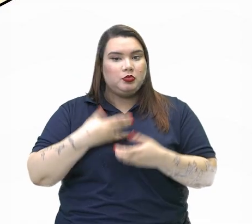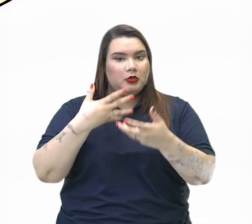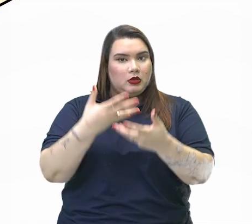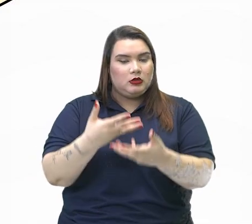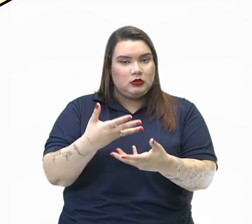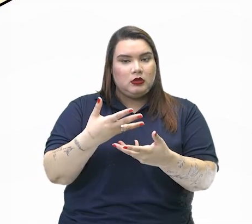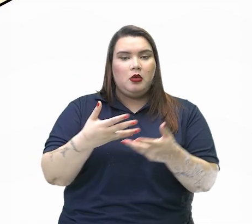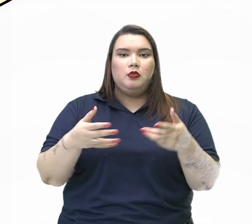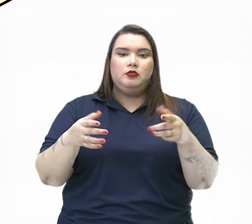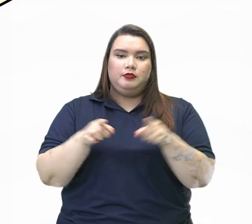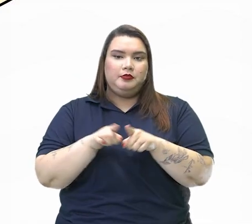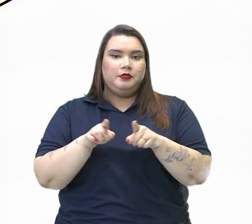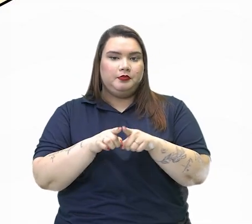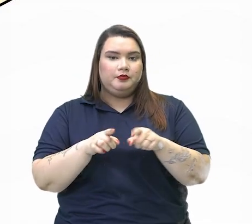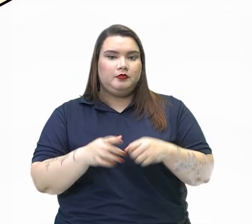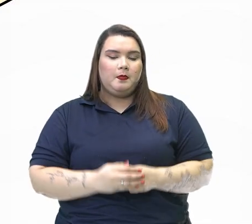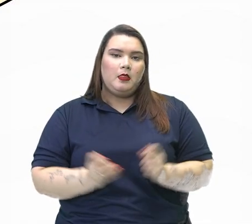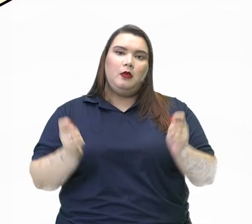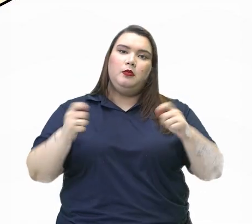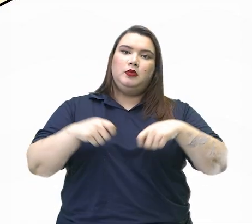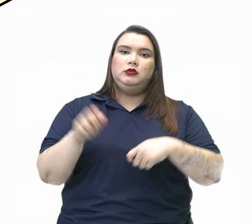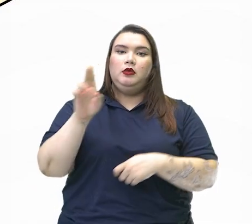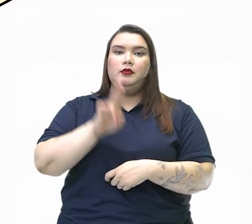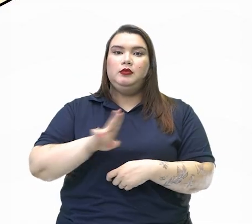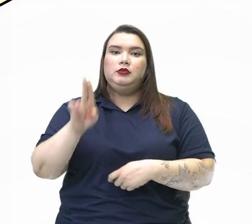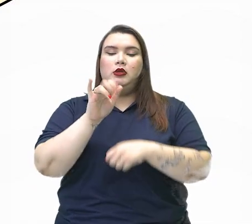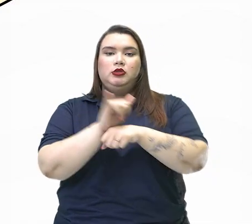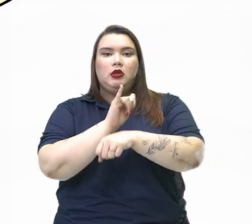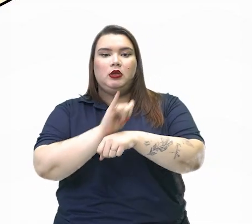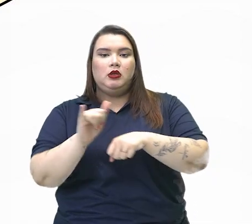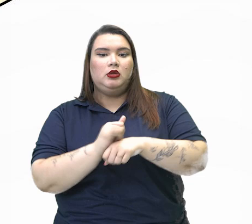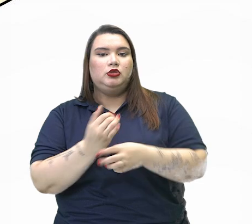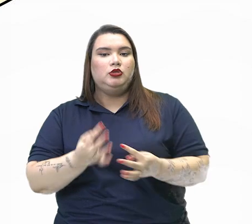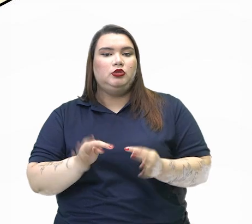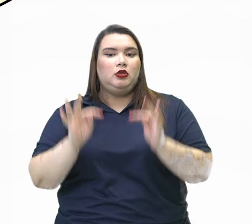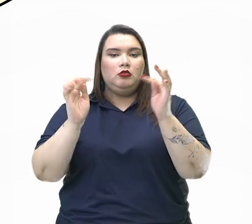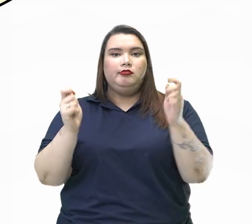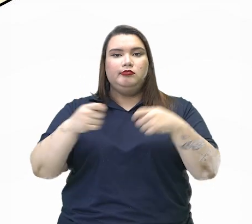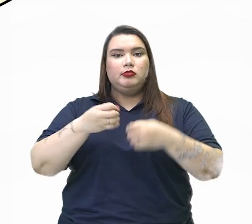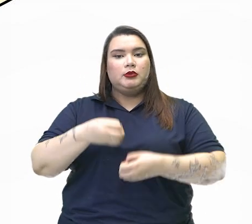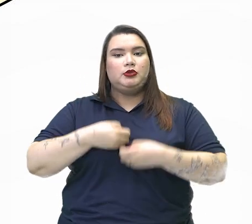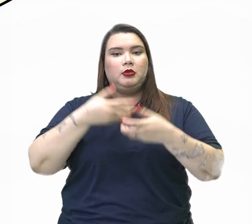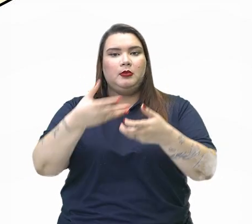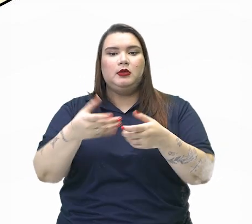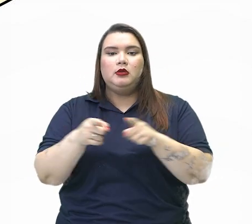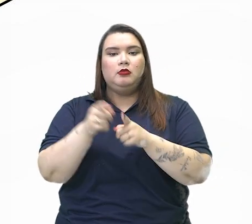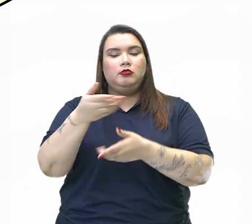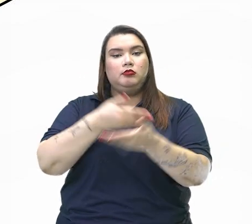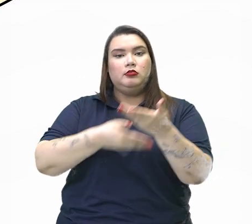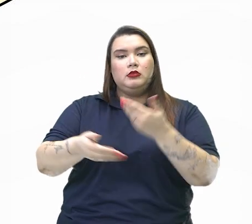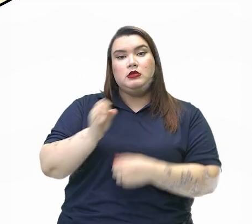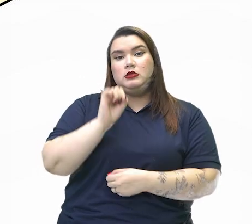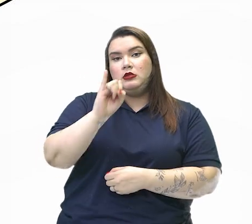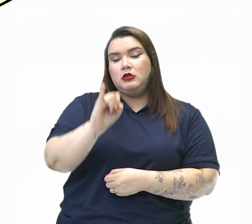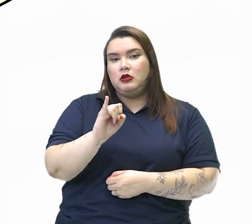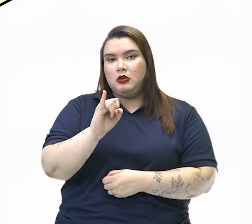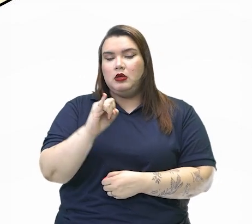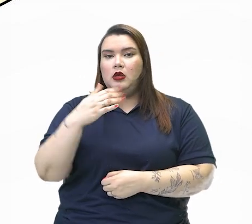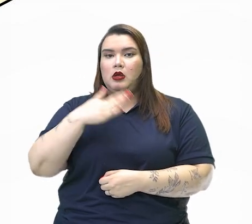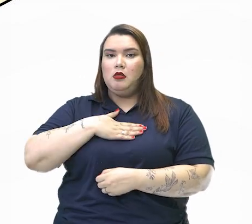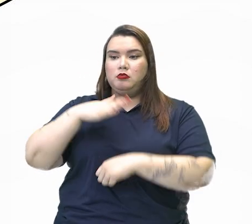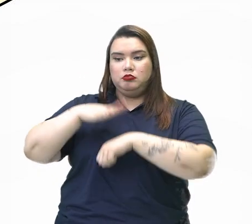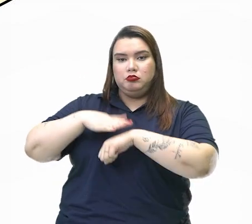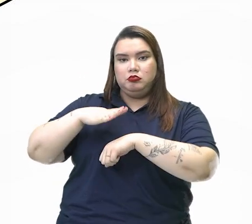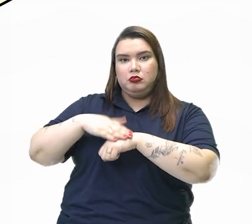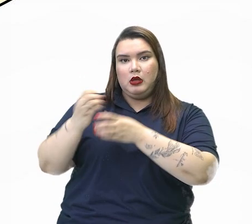arte. Então, podemos usar as ferramentas digitais para nos expressar e colaborar. Nesse caso, né, autor